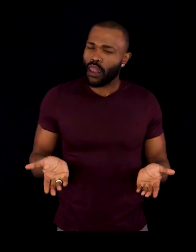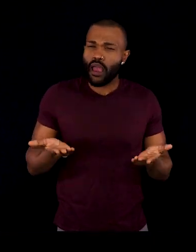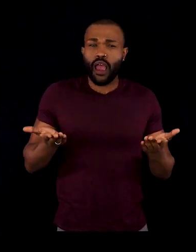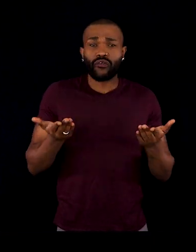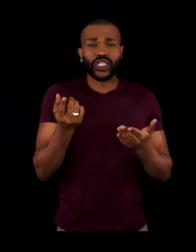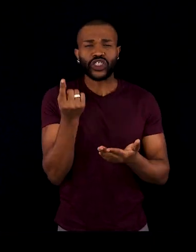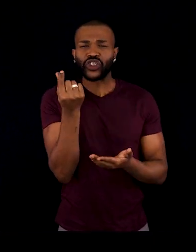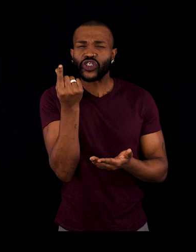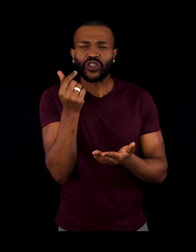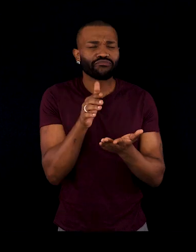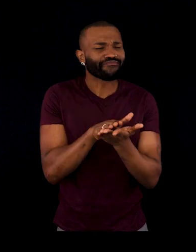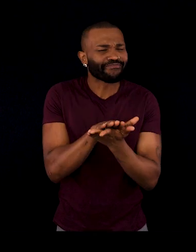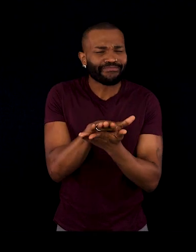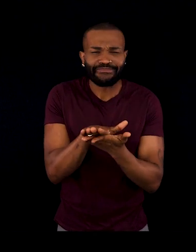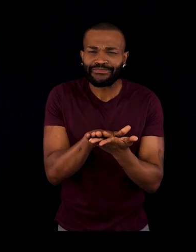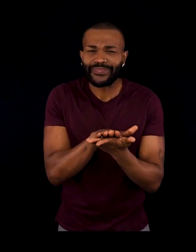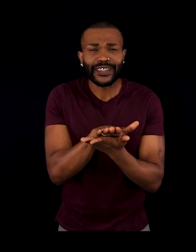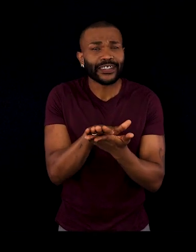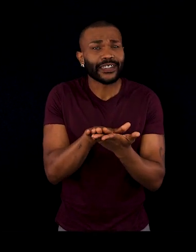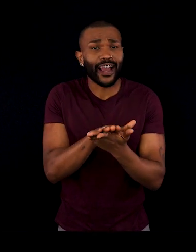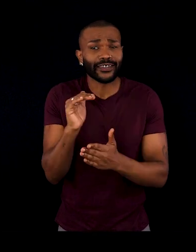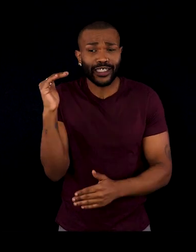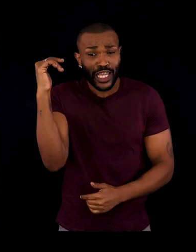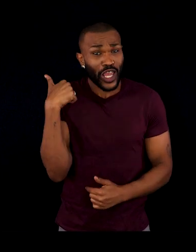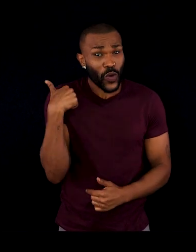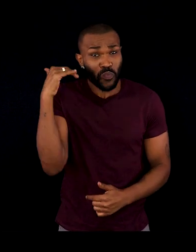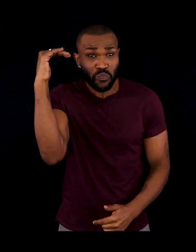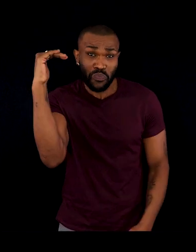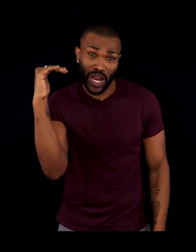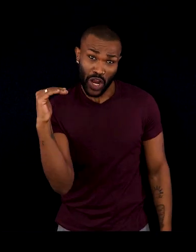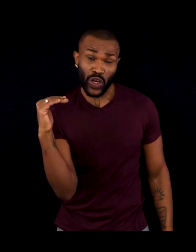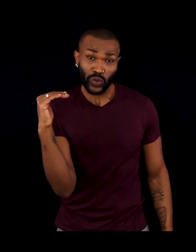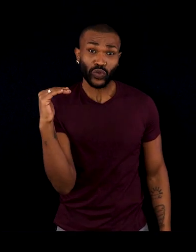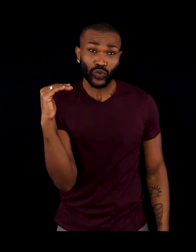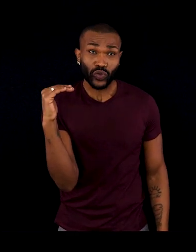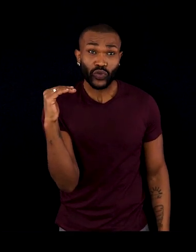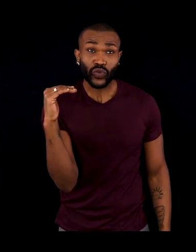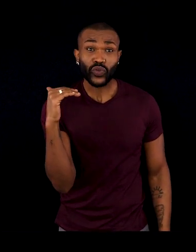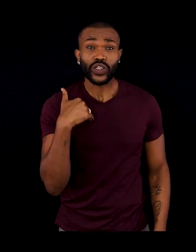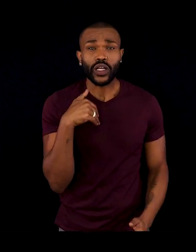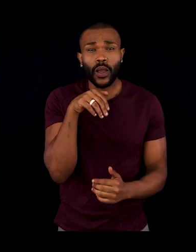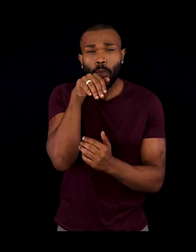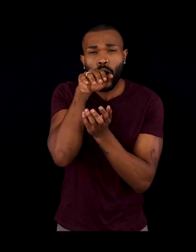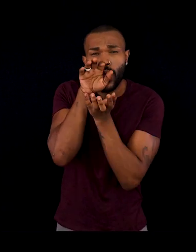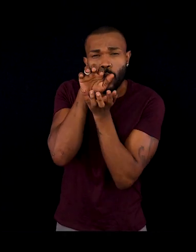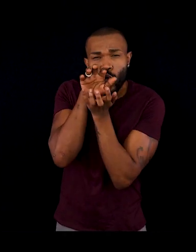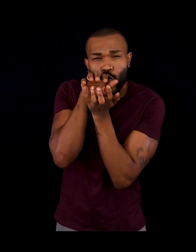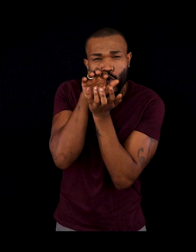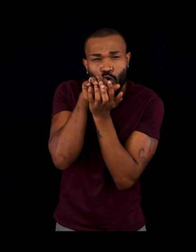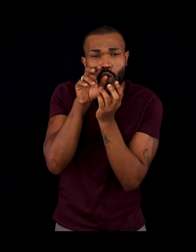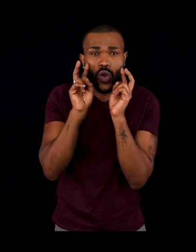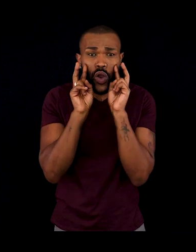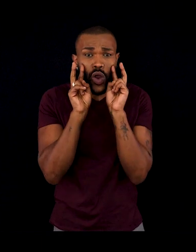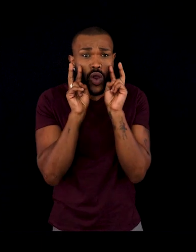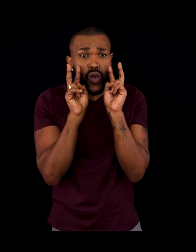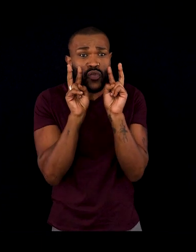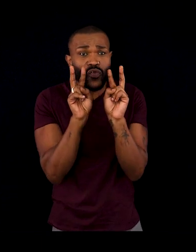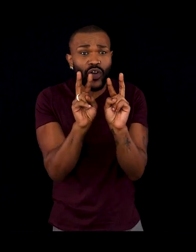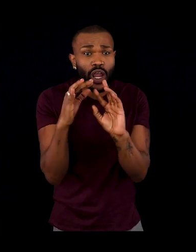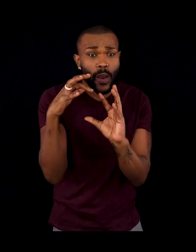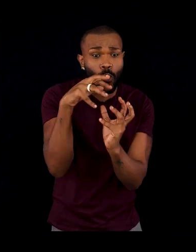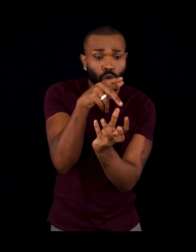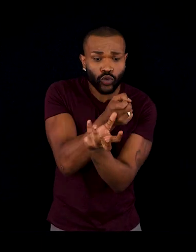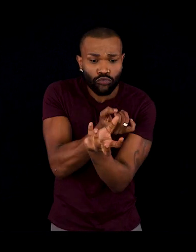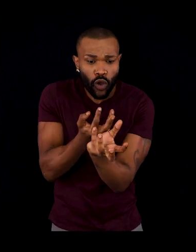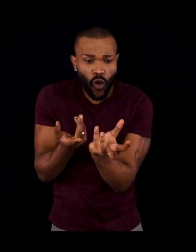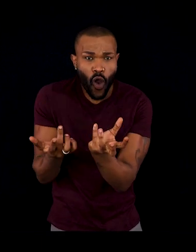sem dinheiro, sem altura e tenho a boca entreaberta, olhando o incêndio do